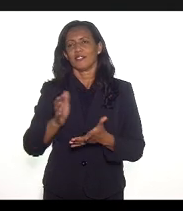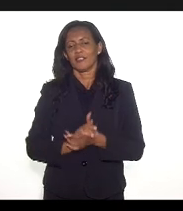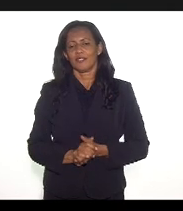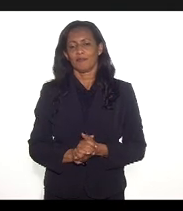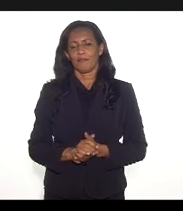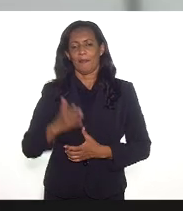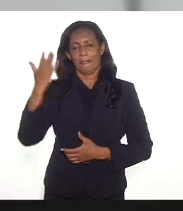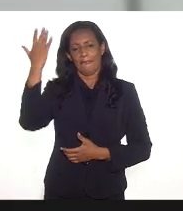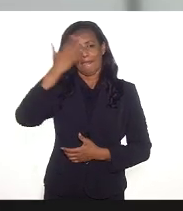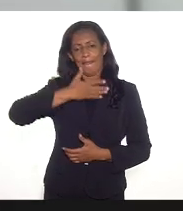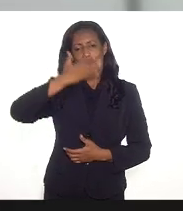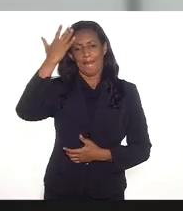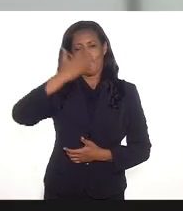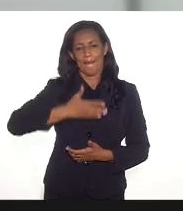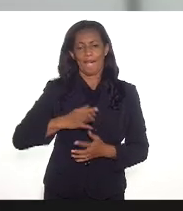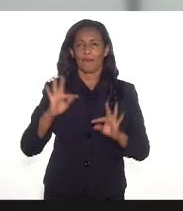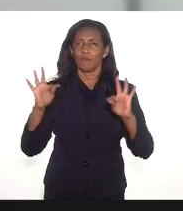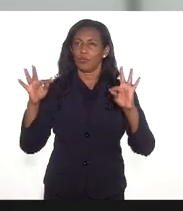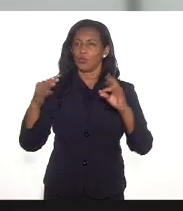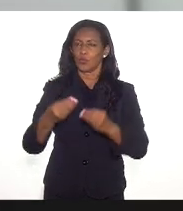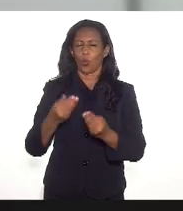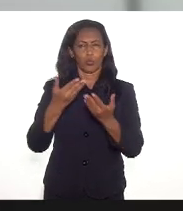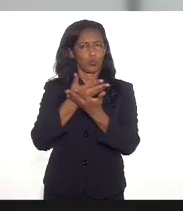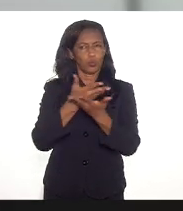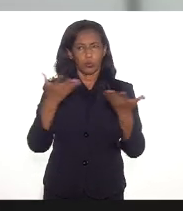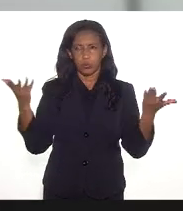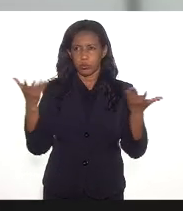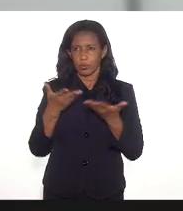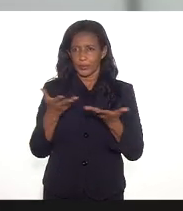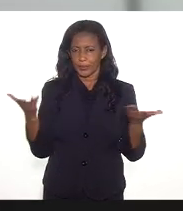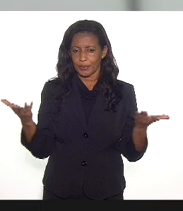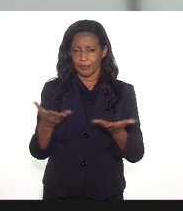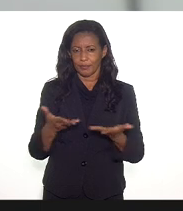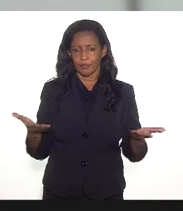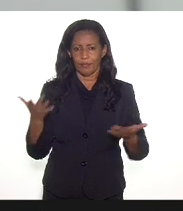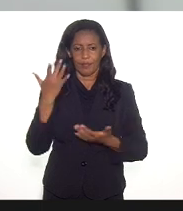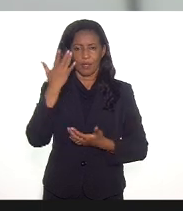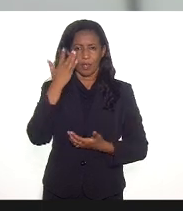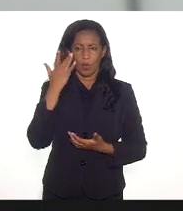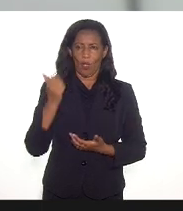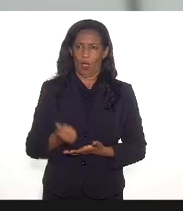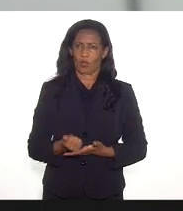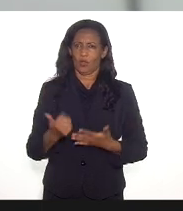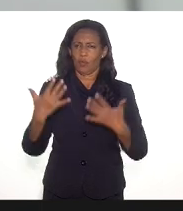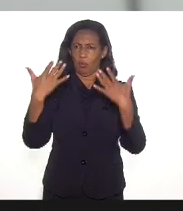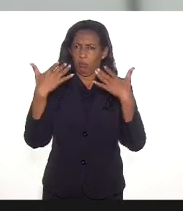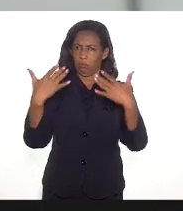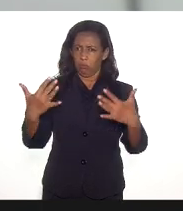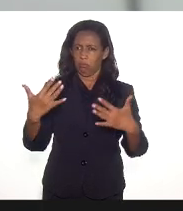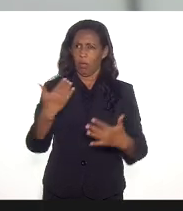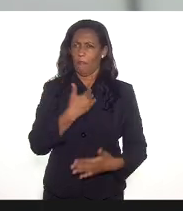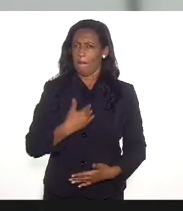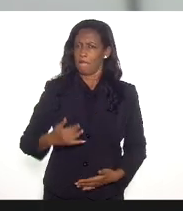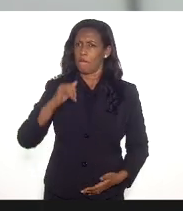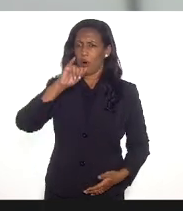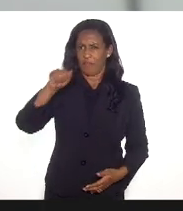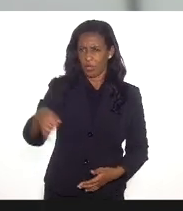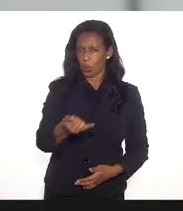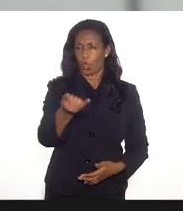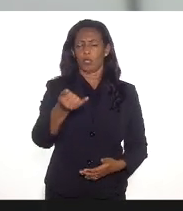a presença de todas e todos. Eu acho que foi uma audiência pública